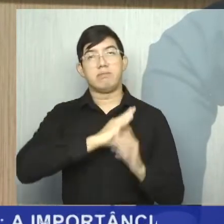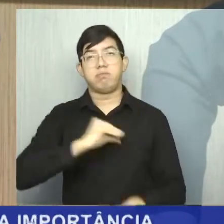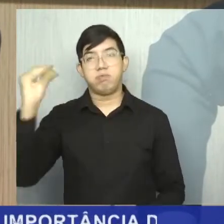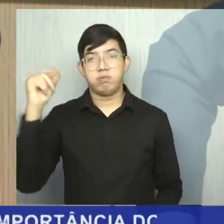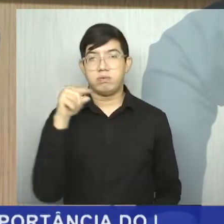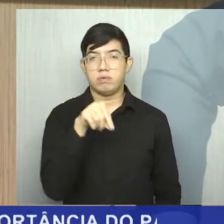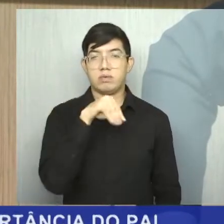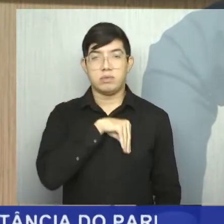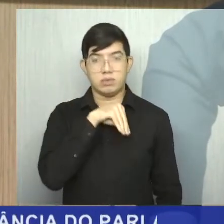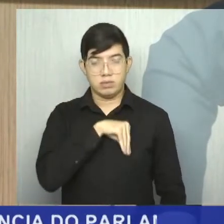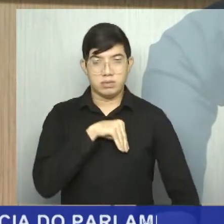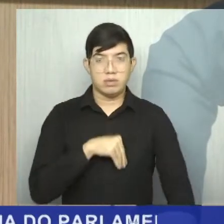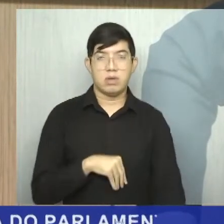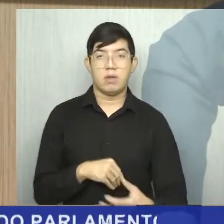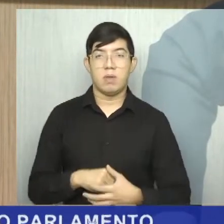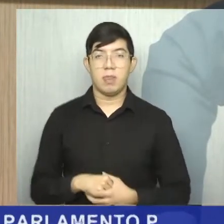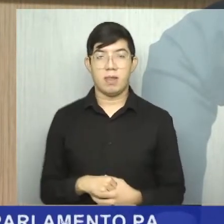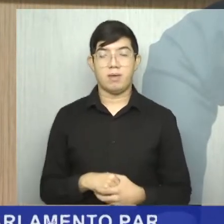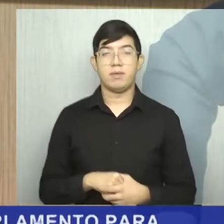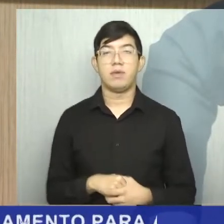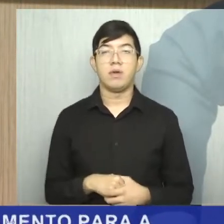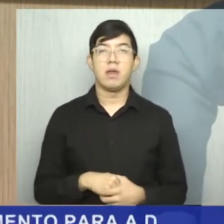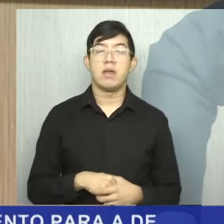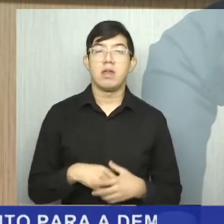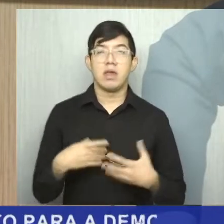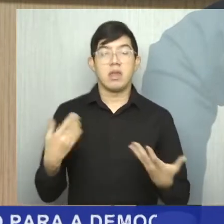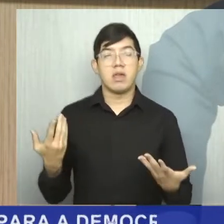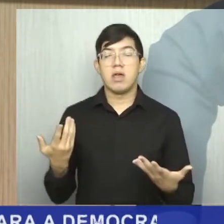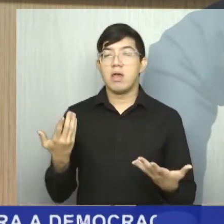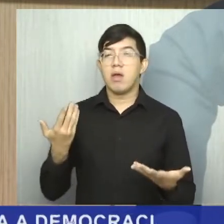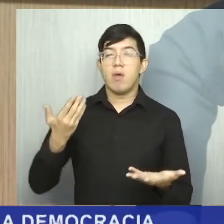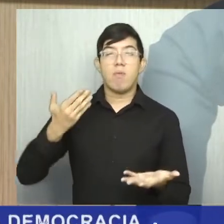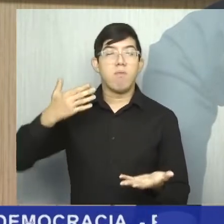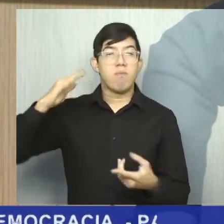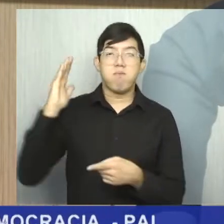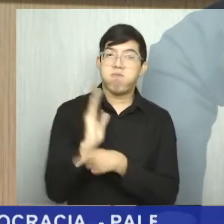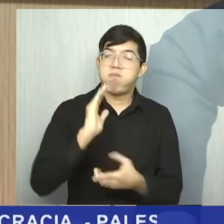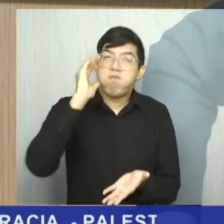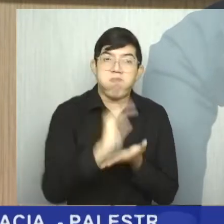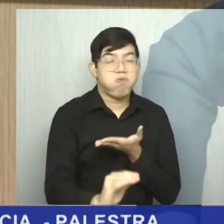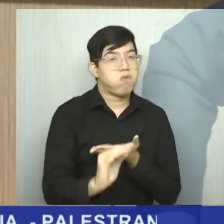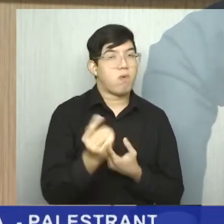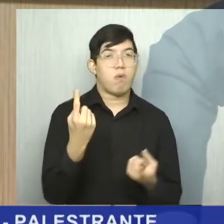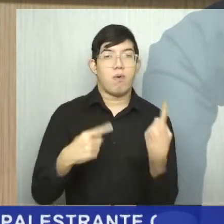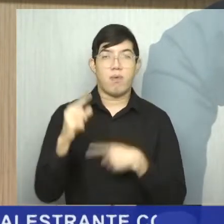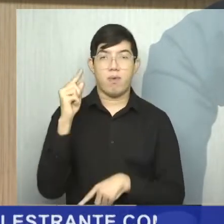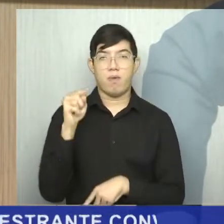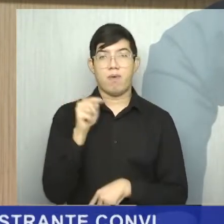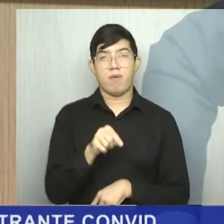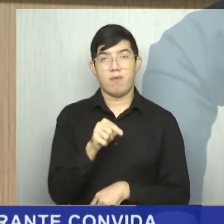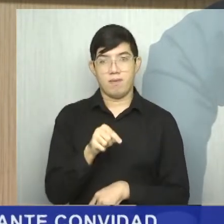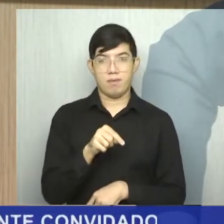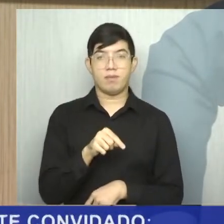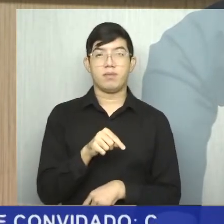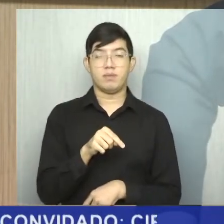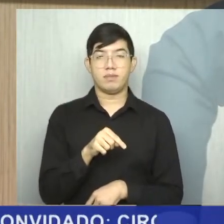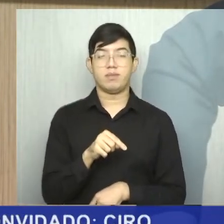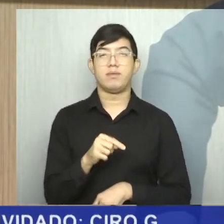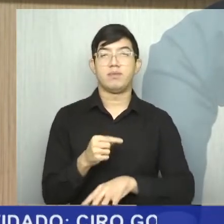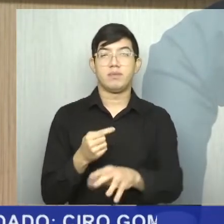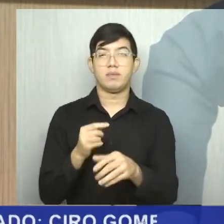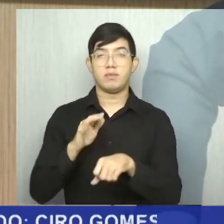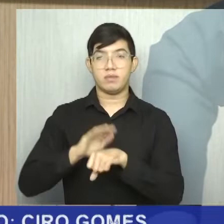isso exigimos o investimento. Por quê? Porque a Constituição nos permitia, e o poder político que nós acumulamos,